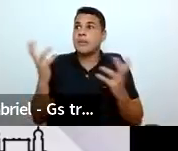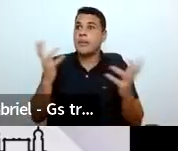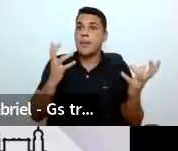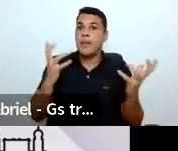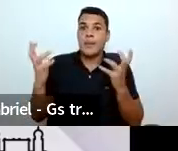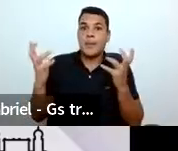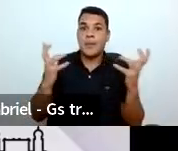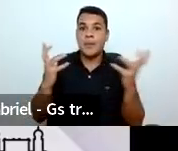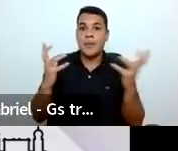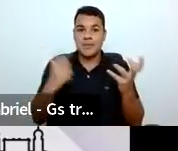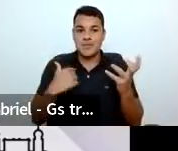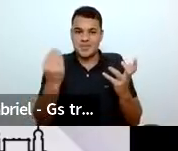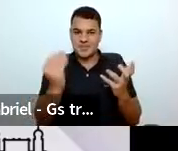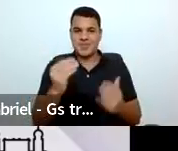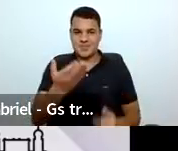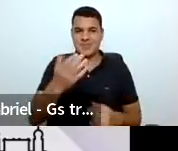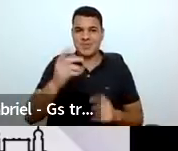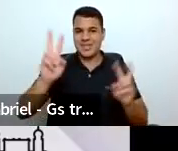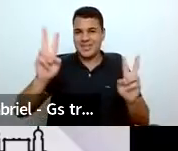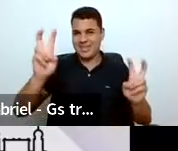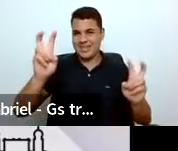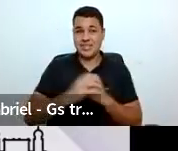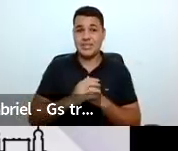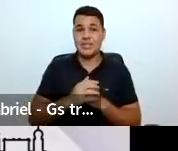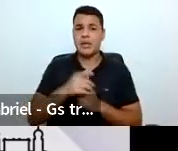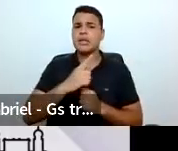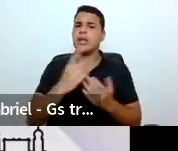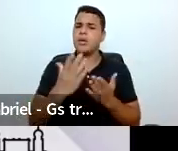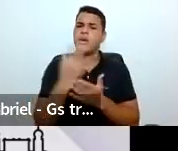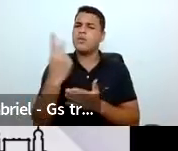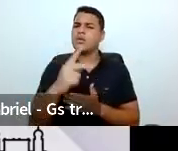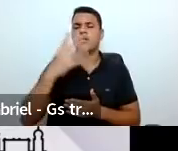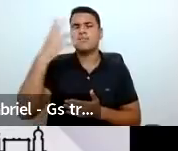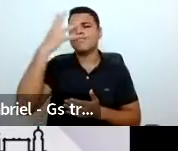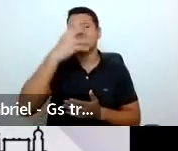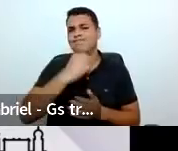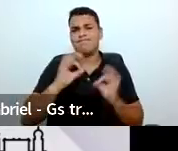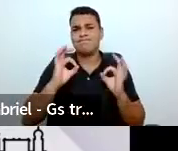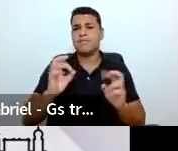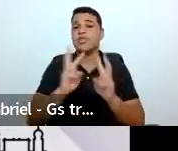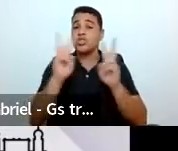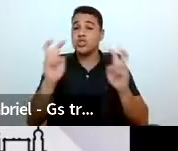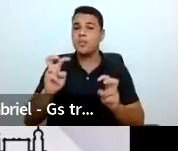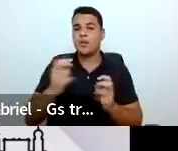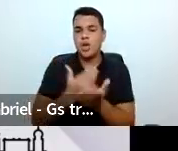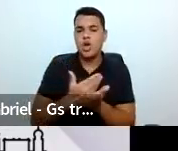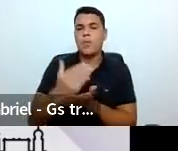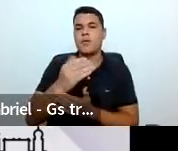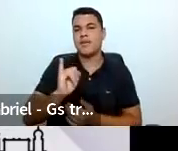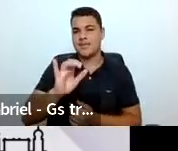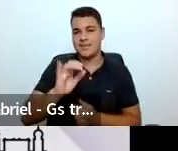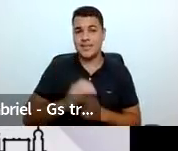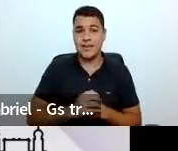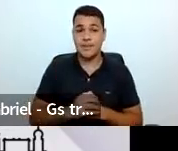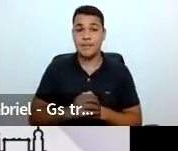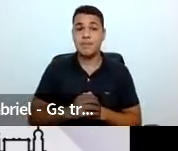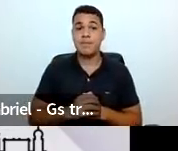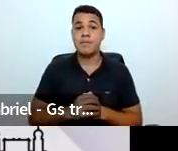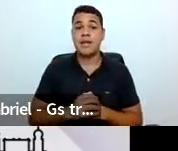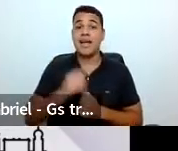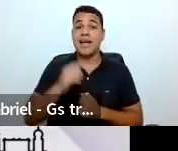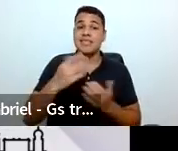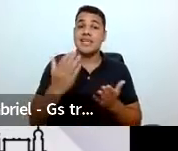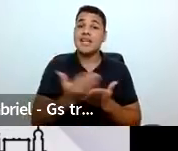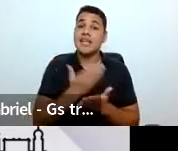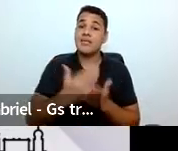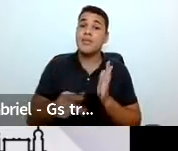citando a Maria Antonieta Antunes Cunha, que tem um livro belíssimo da UFMG sobre a iniciação científica, ela fala, esse livro é de